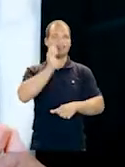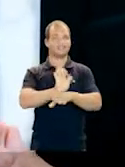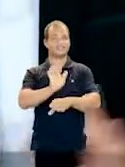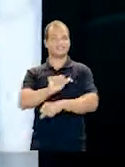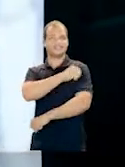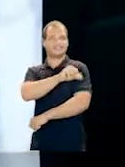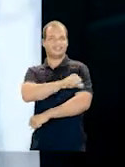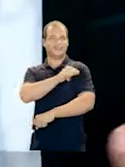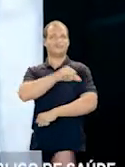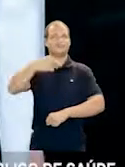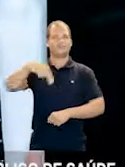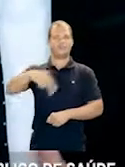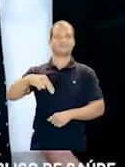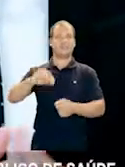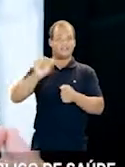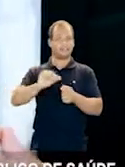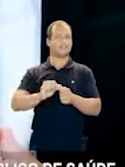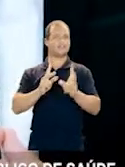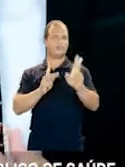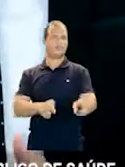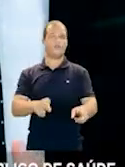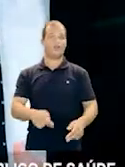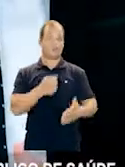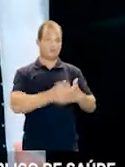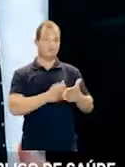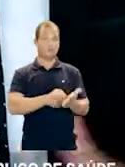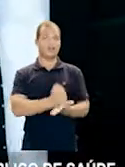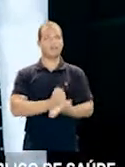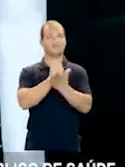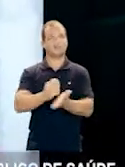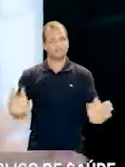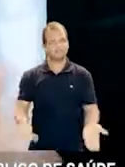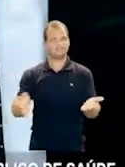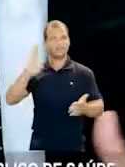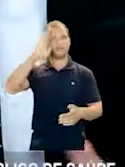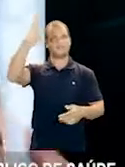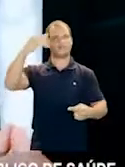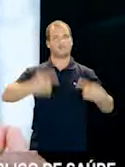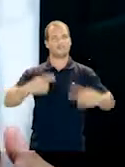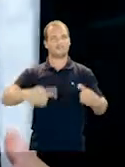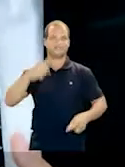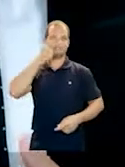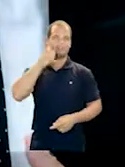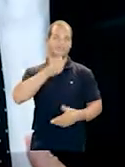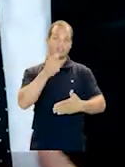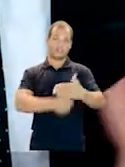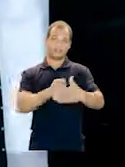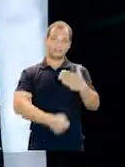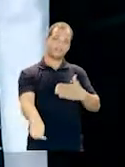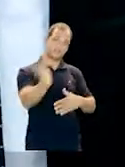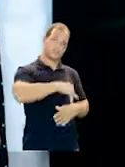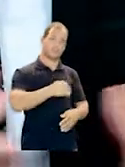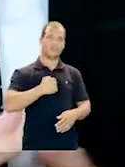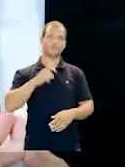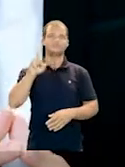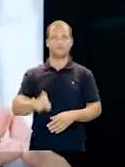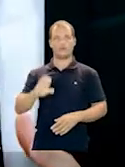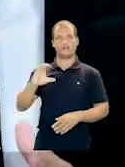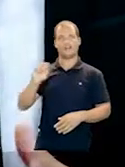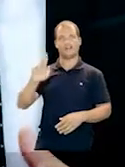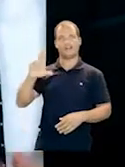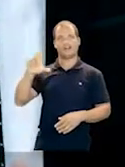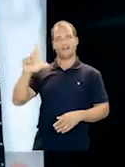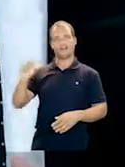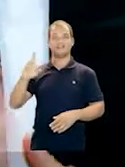proteger. Pensando nisso, estamos elaborando leis para que a prevenção dentro do Sistema Público de Saúde chegue até você e a sua família.